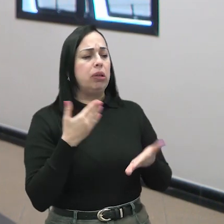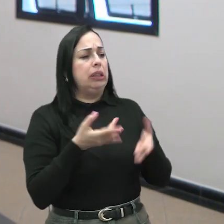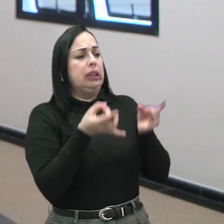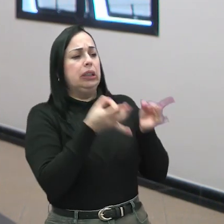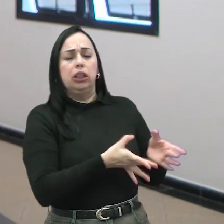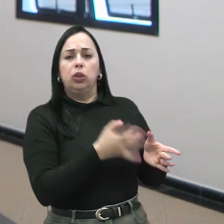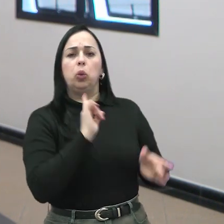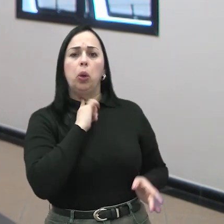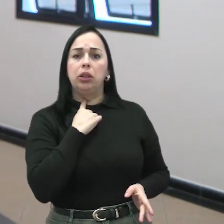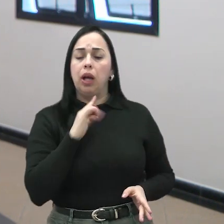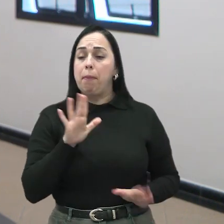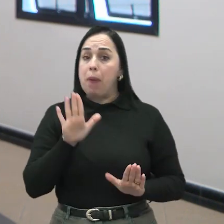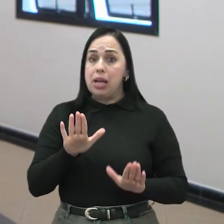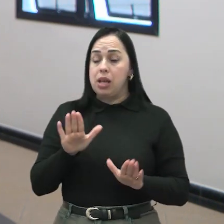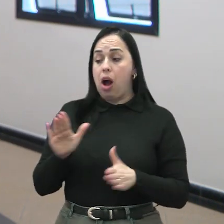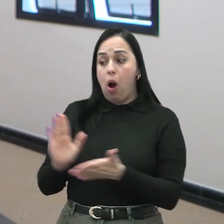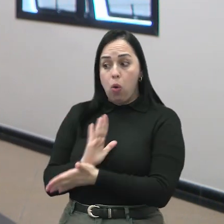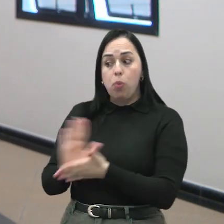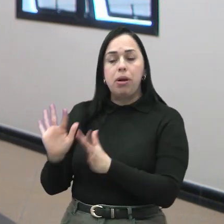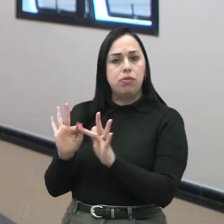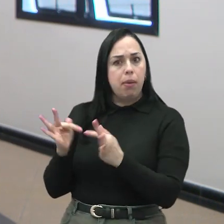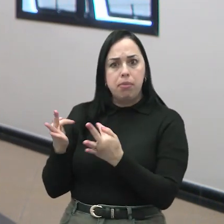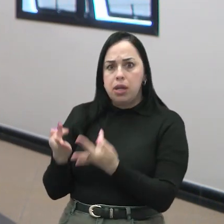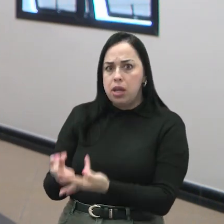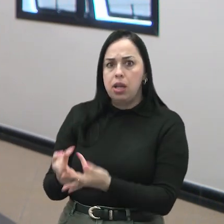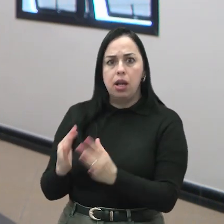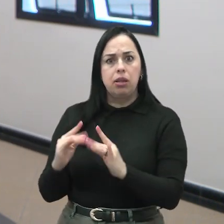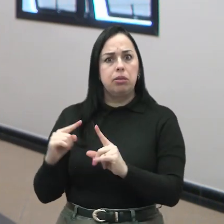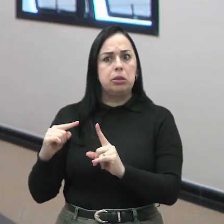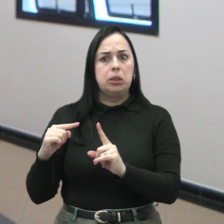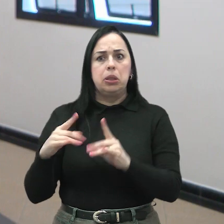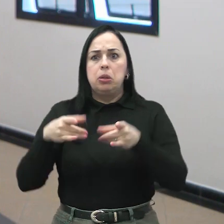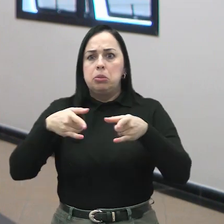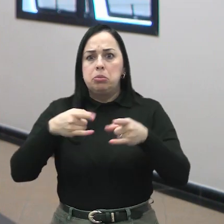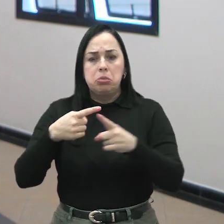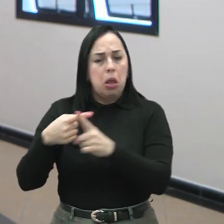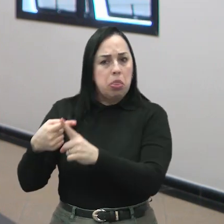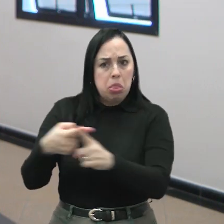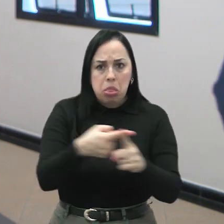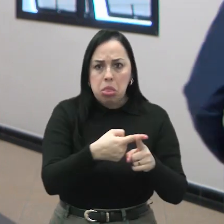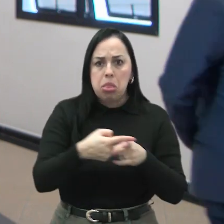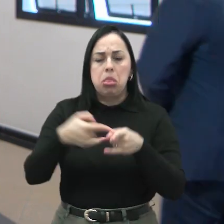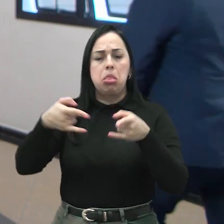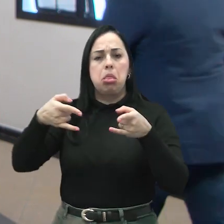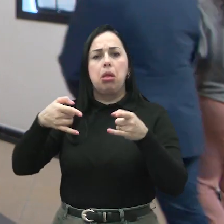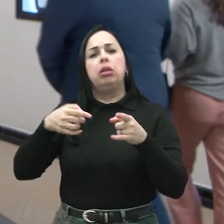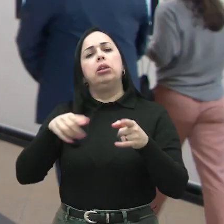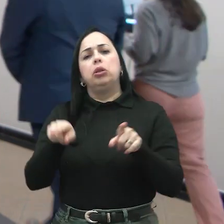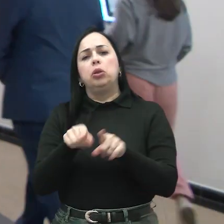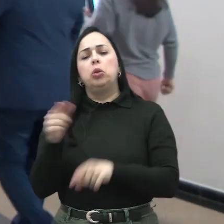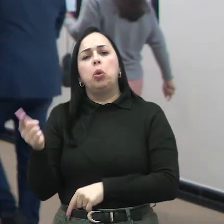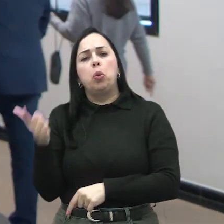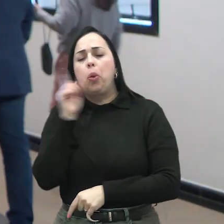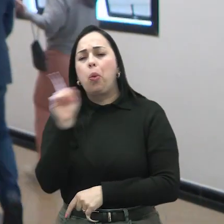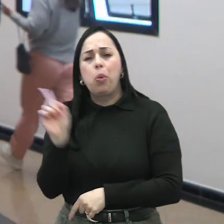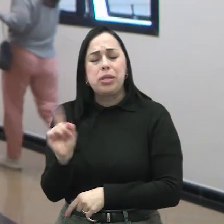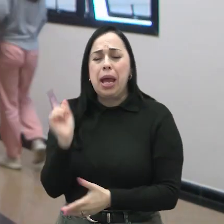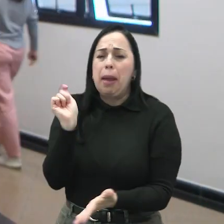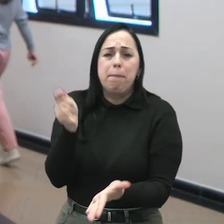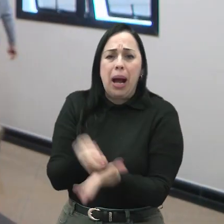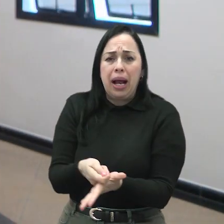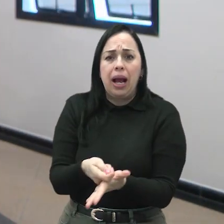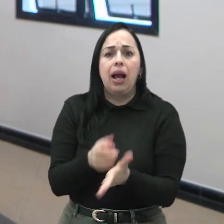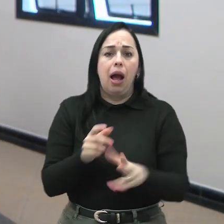cidade. Prevendo que algumas famílias não tenham condição de realizar o sepultamento ou por algum motivo não queiram realizar